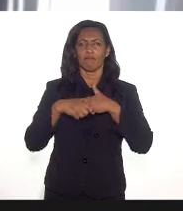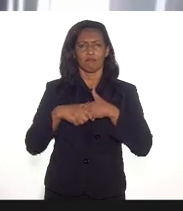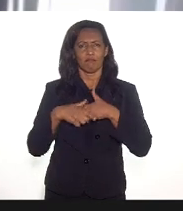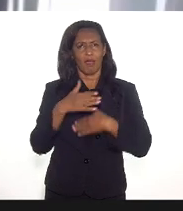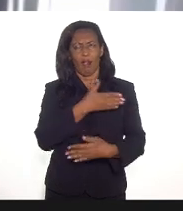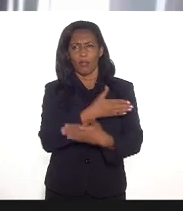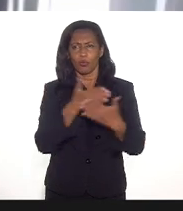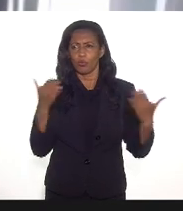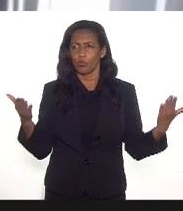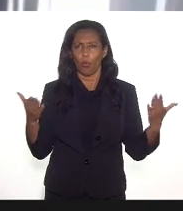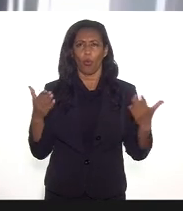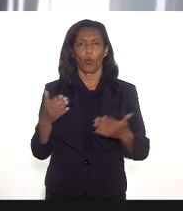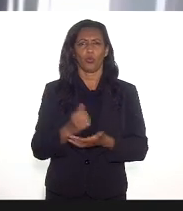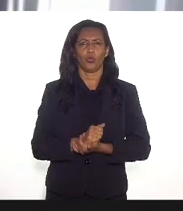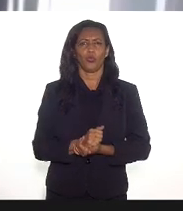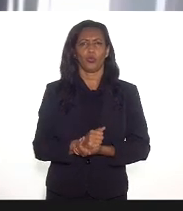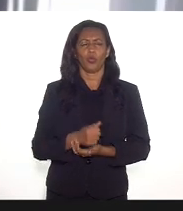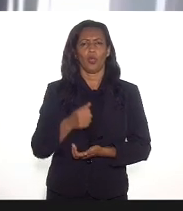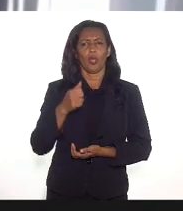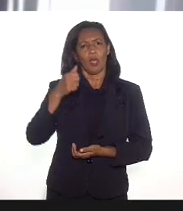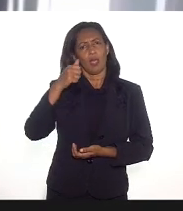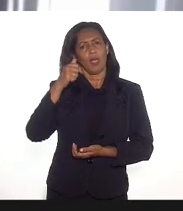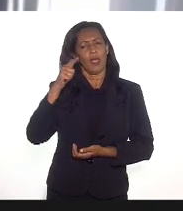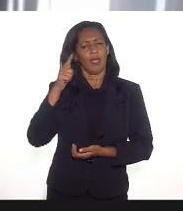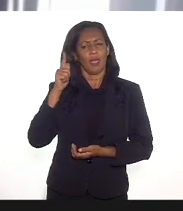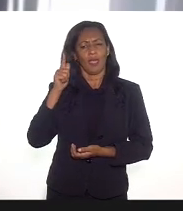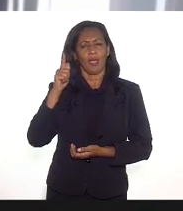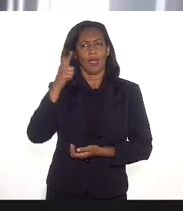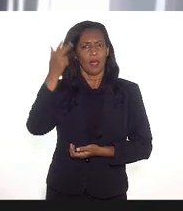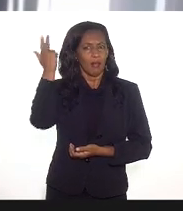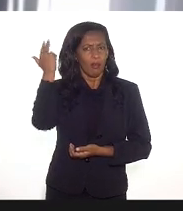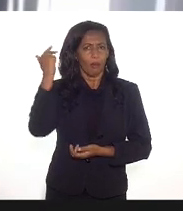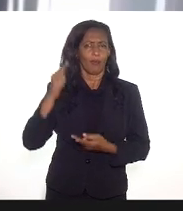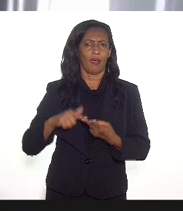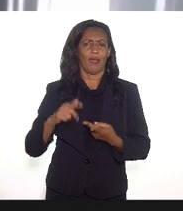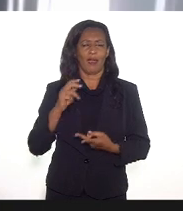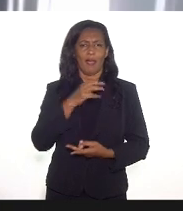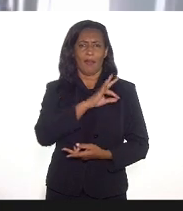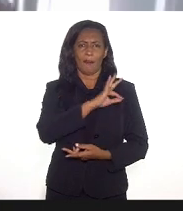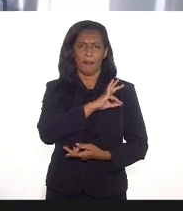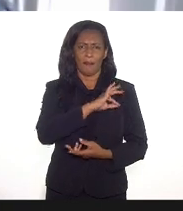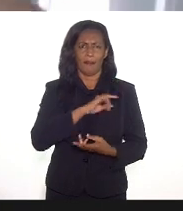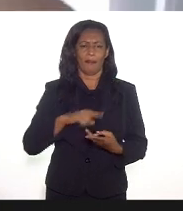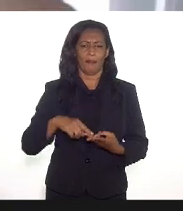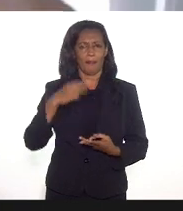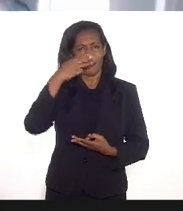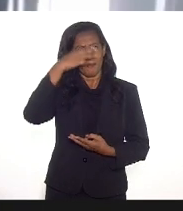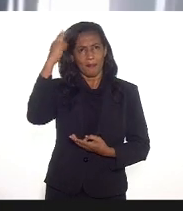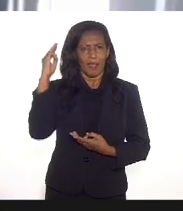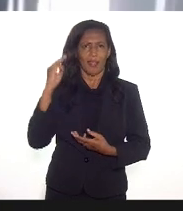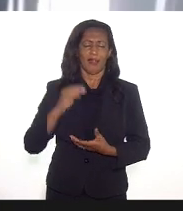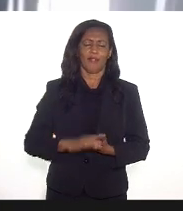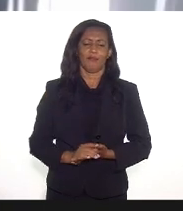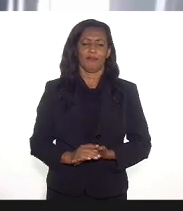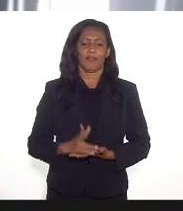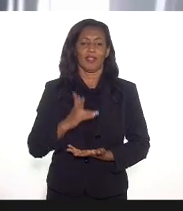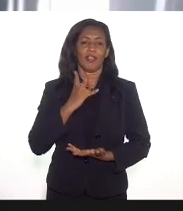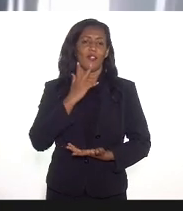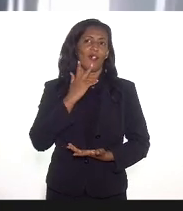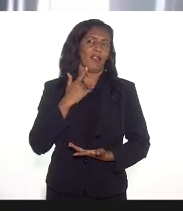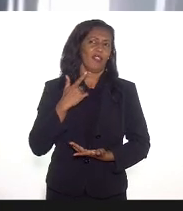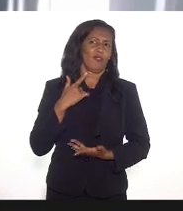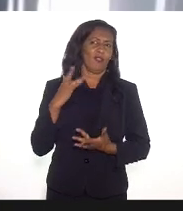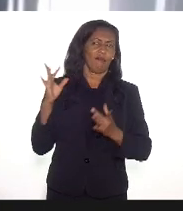presentes, a Marco, o Eliomar, o Alexandre, o Márcio, né, Vossa Excelência, sem dúvida, dizer que eu tenho assim,